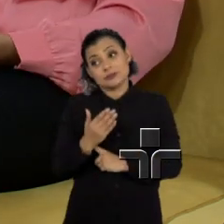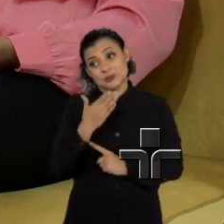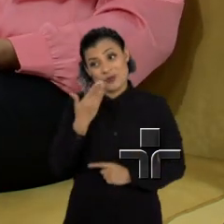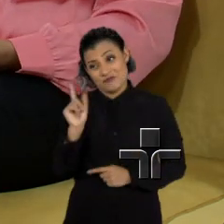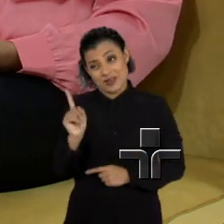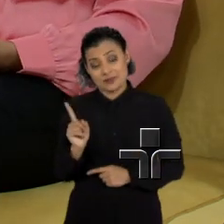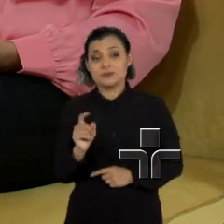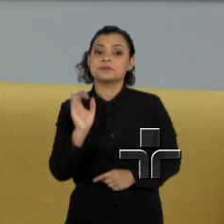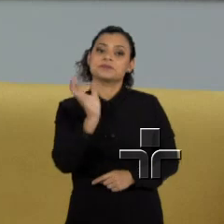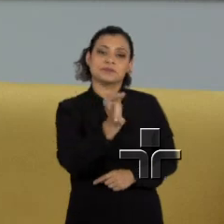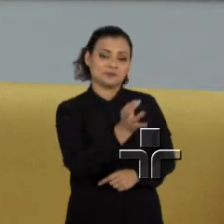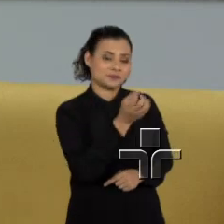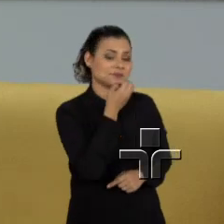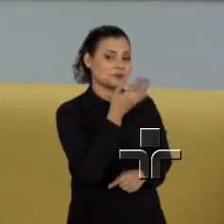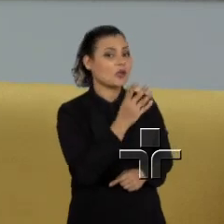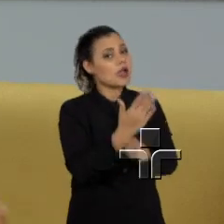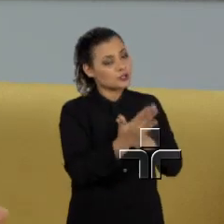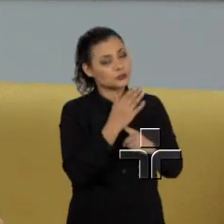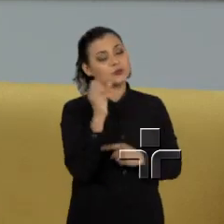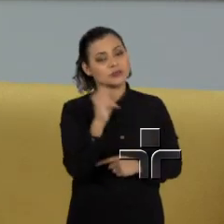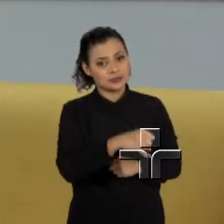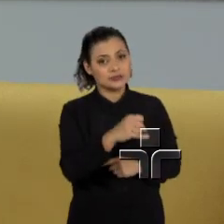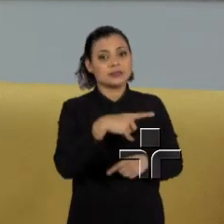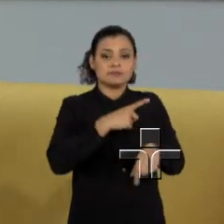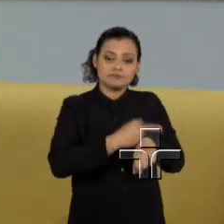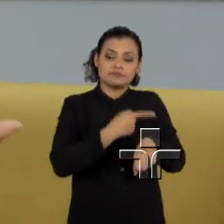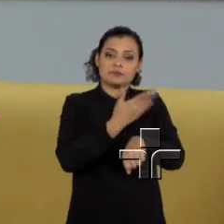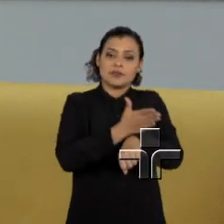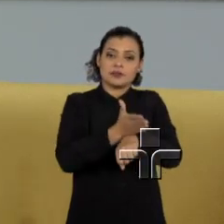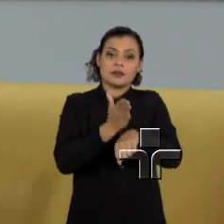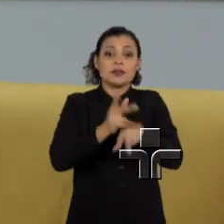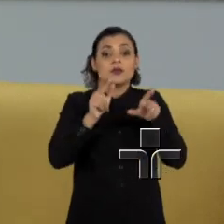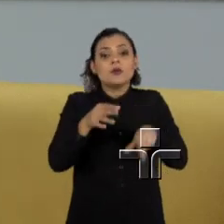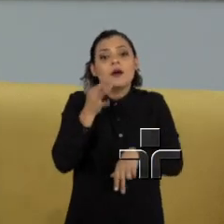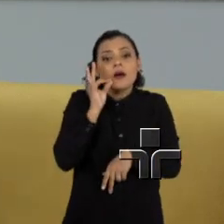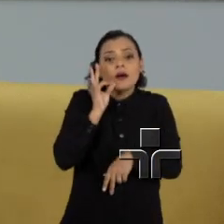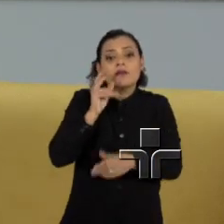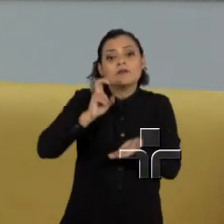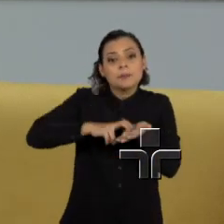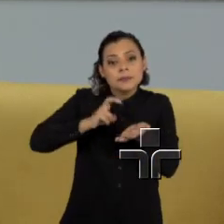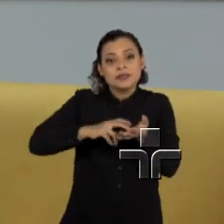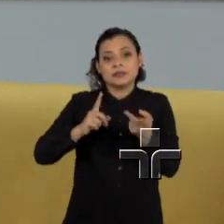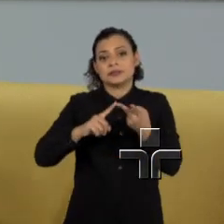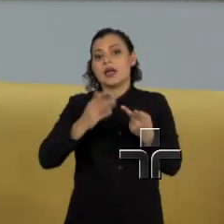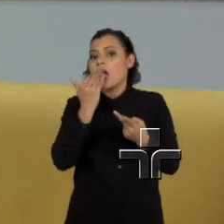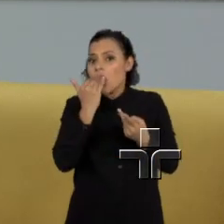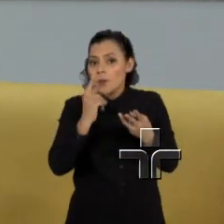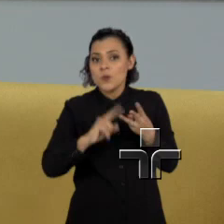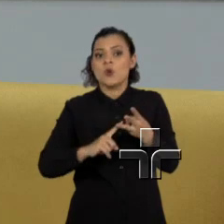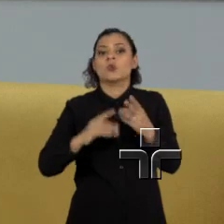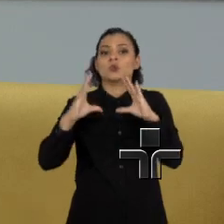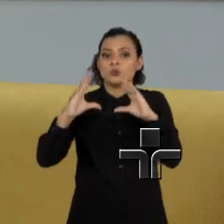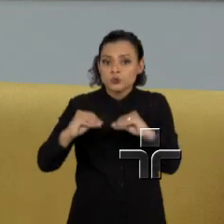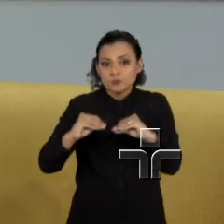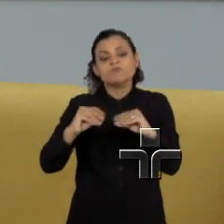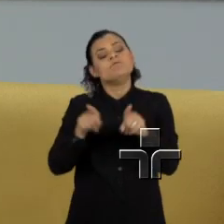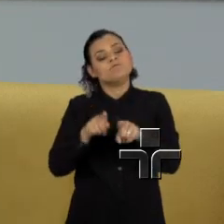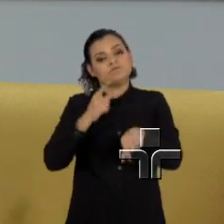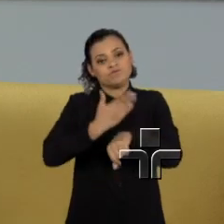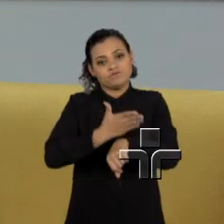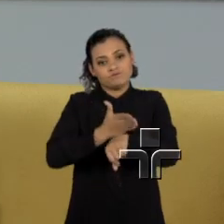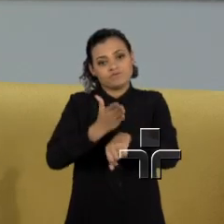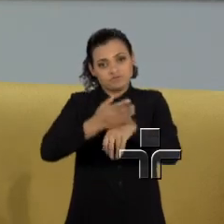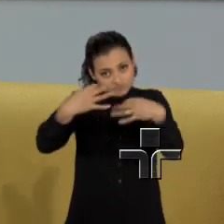bem apontado. É o que mais ajuda, é regularidade. Assim como o café da manhã, o almoço e o jantar deveriam ser em horários regulares, o